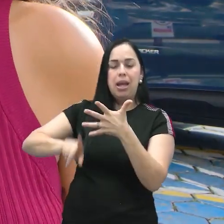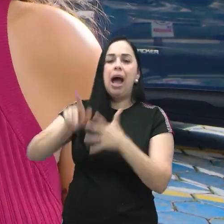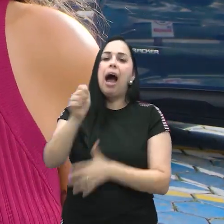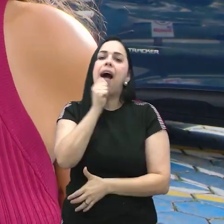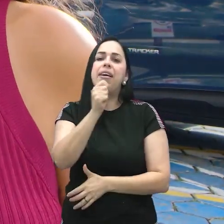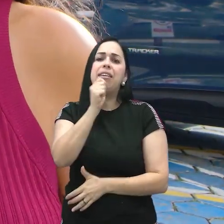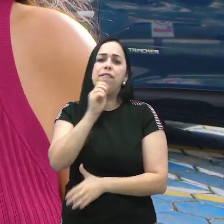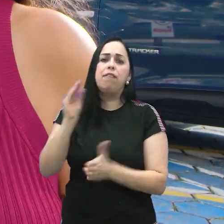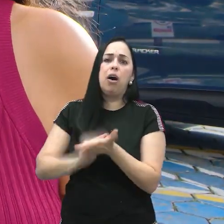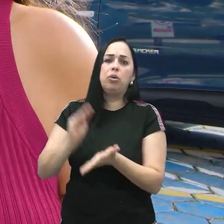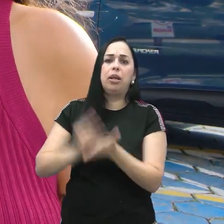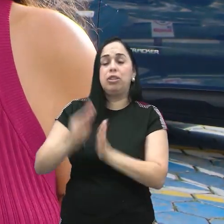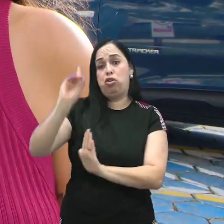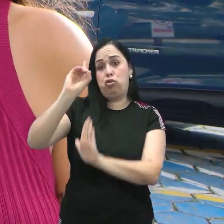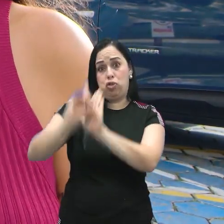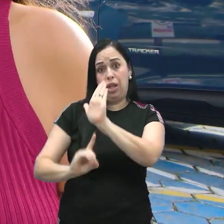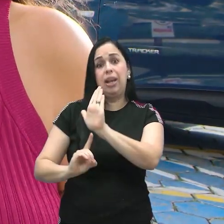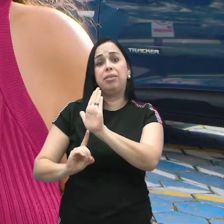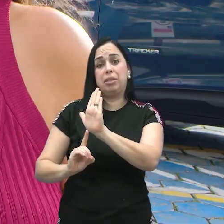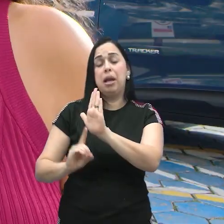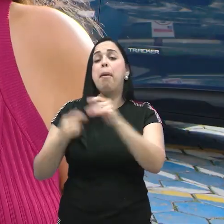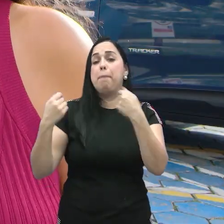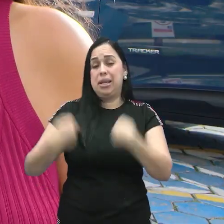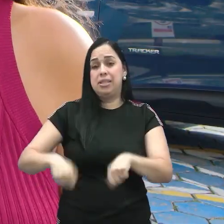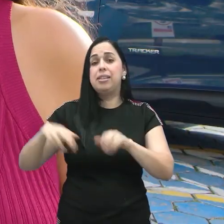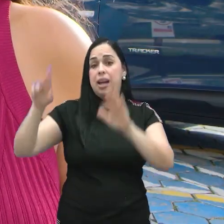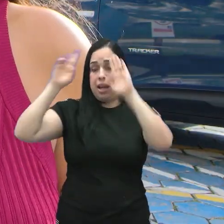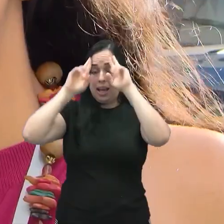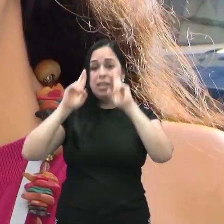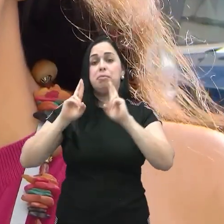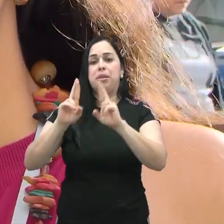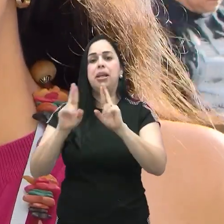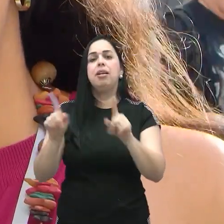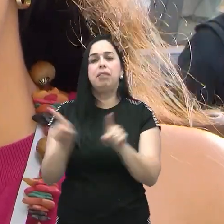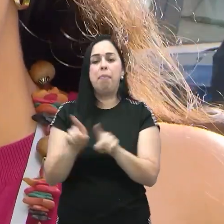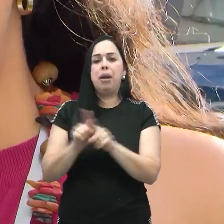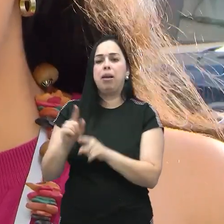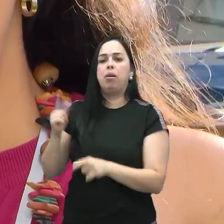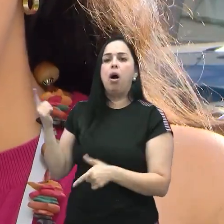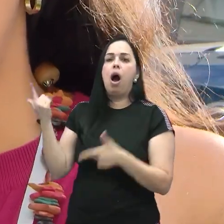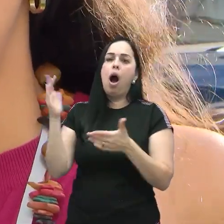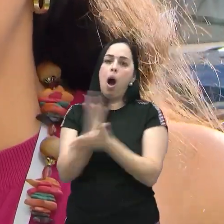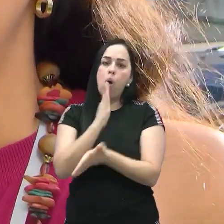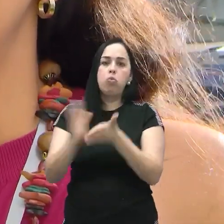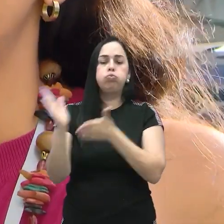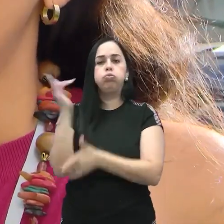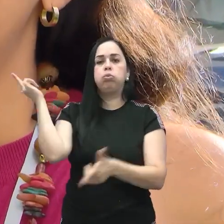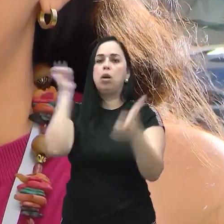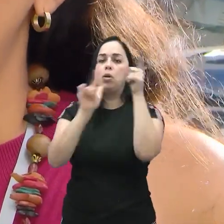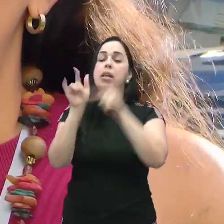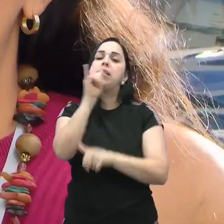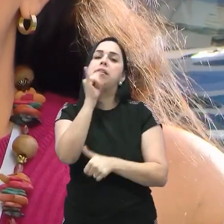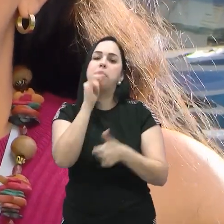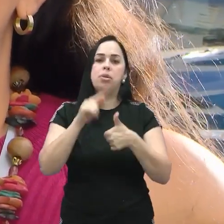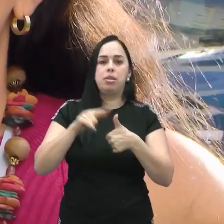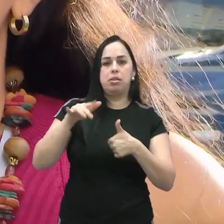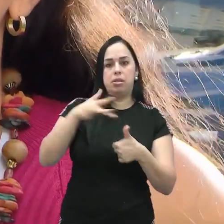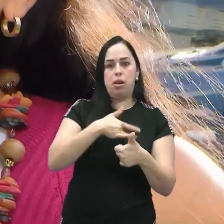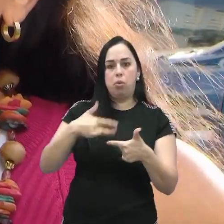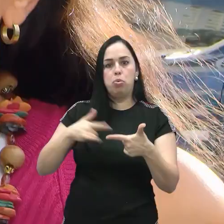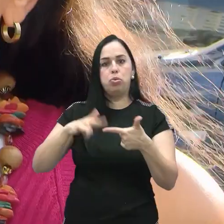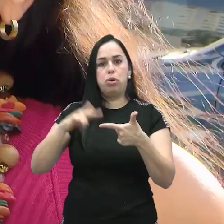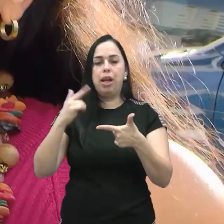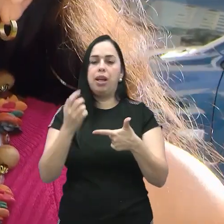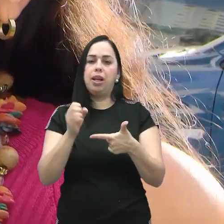diversos direitos básicos que precisam ser respeitados e até conquistados, como saúde,